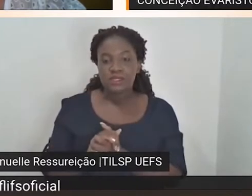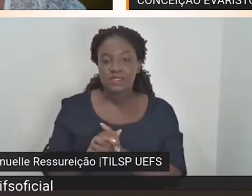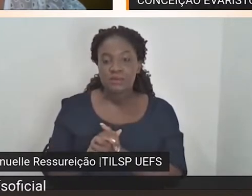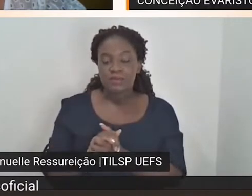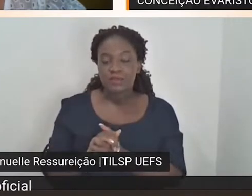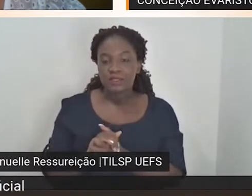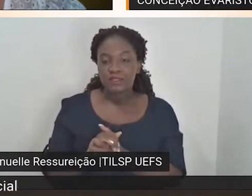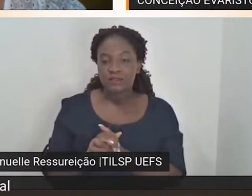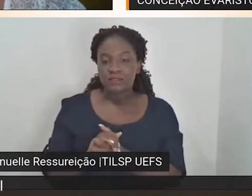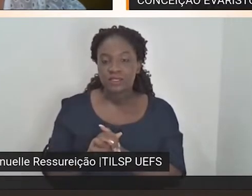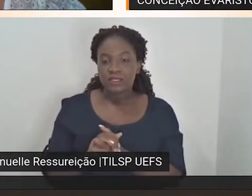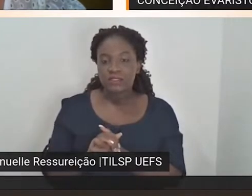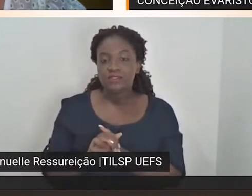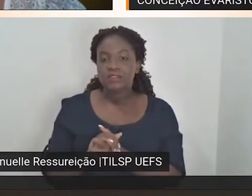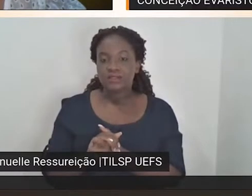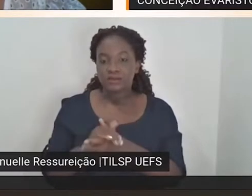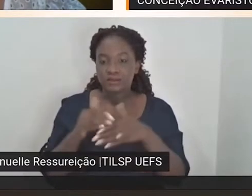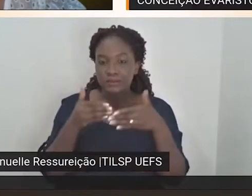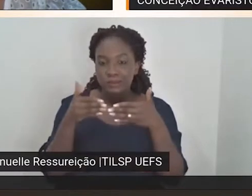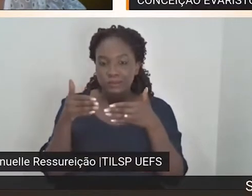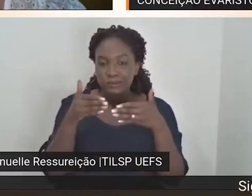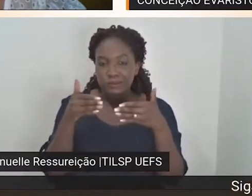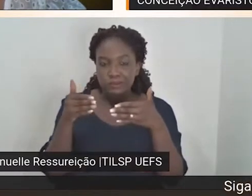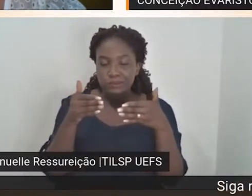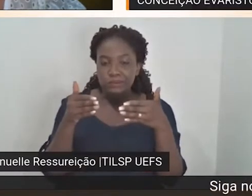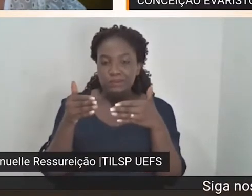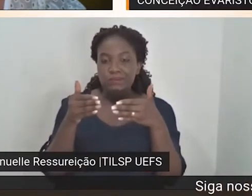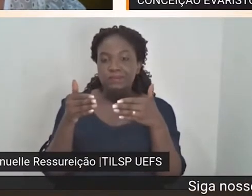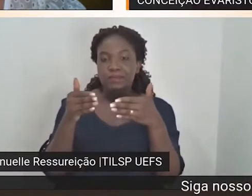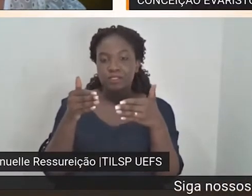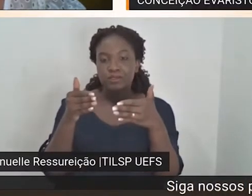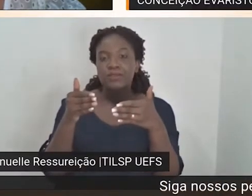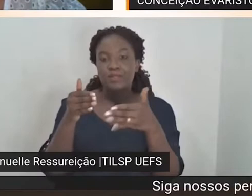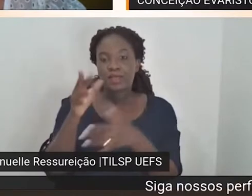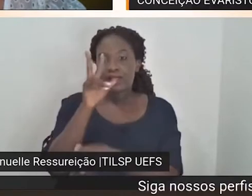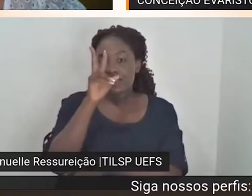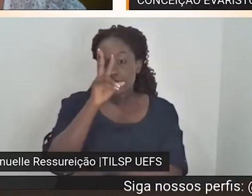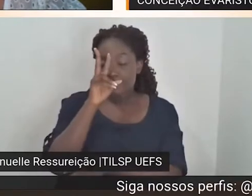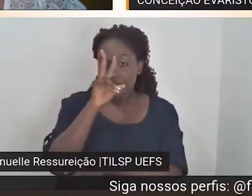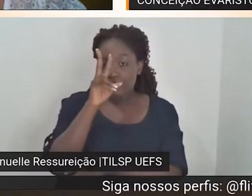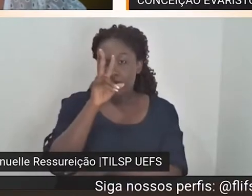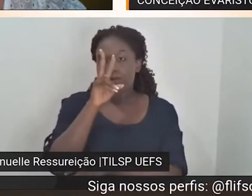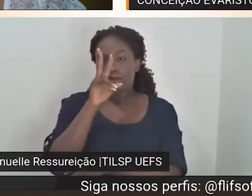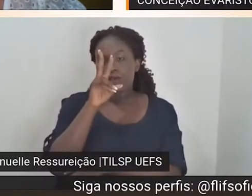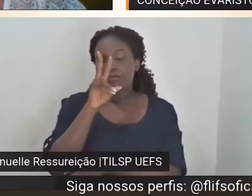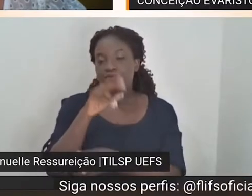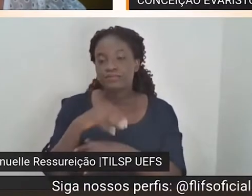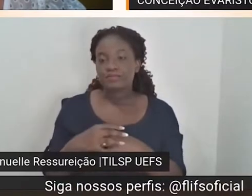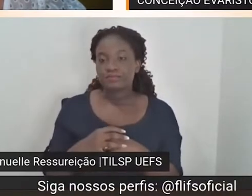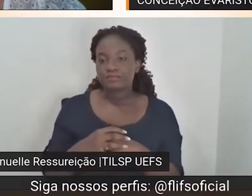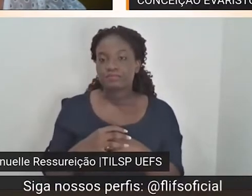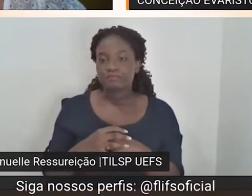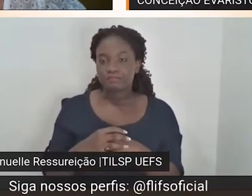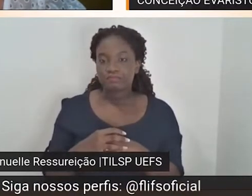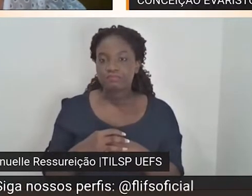lembrando até agora os caminhos por onde eu passei, lembrando a Cidade Negra,